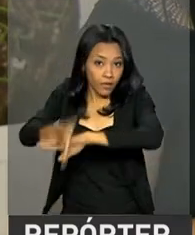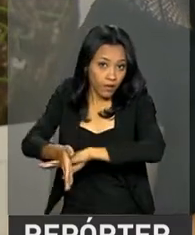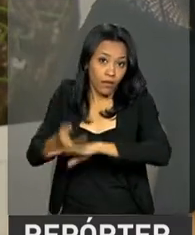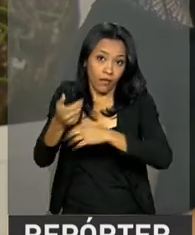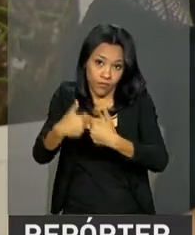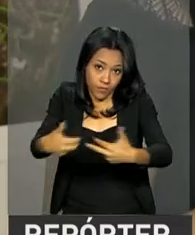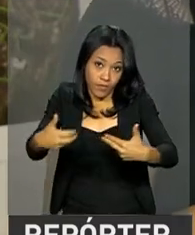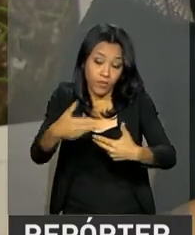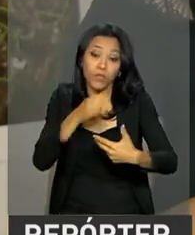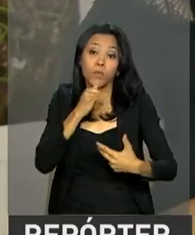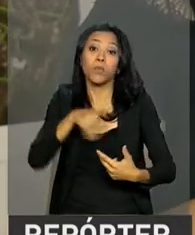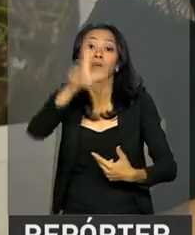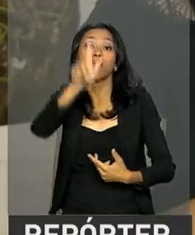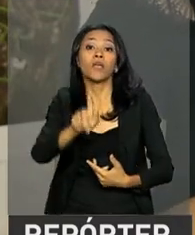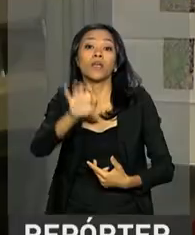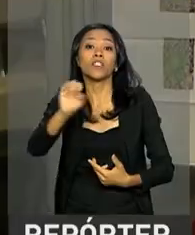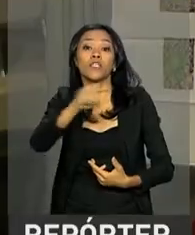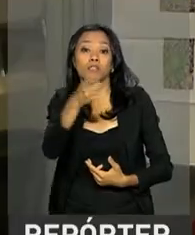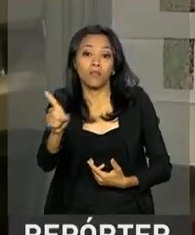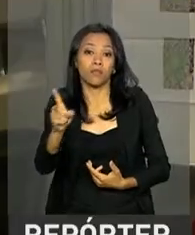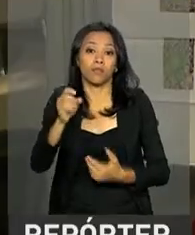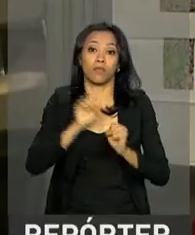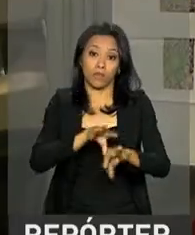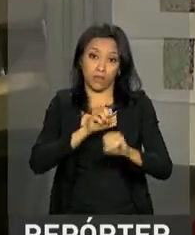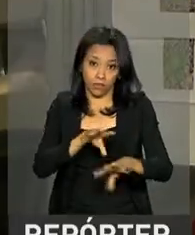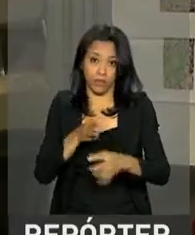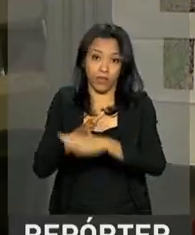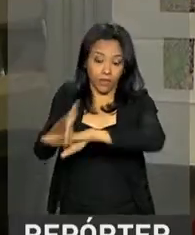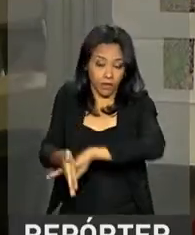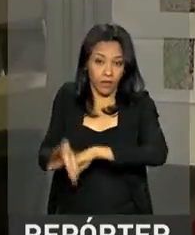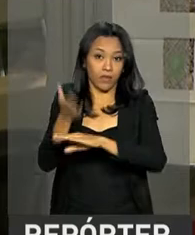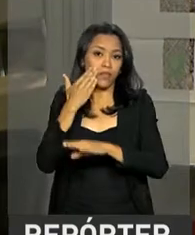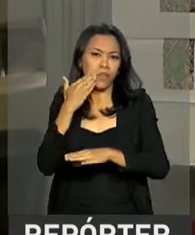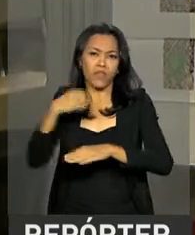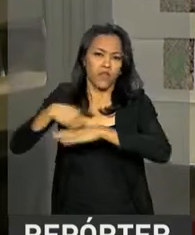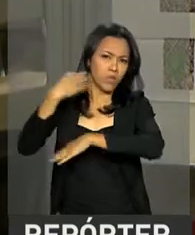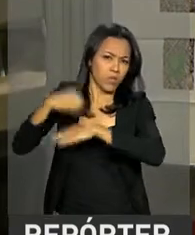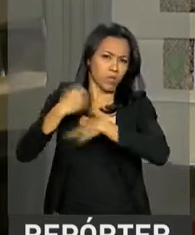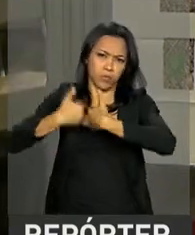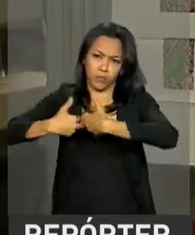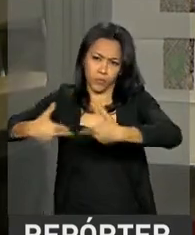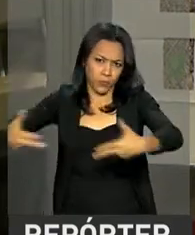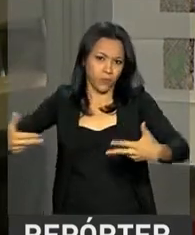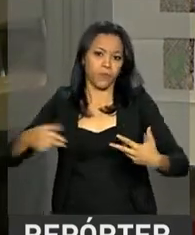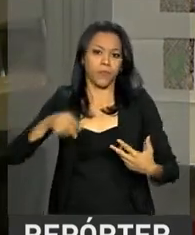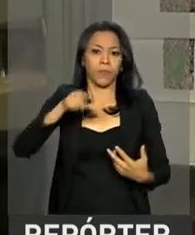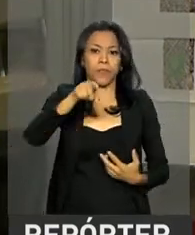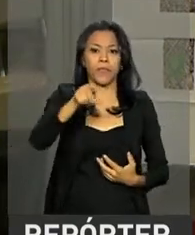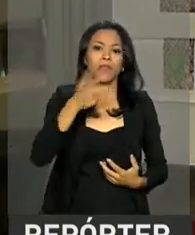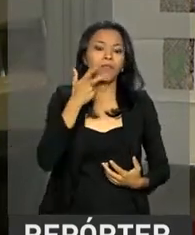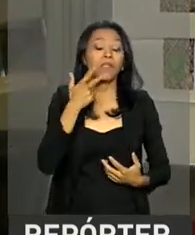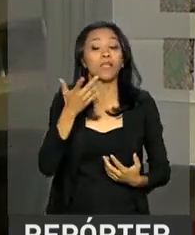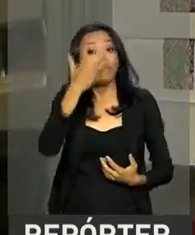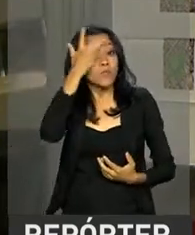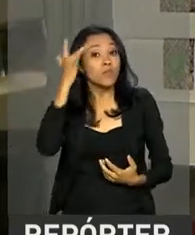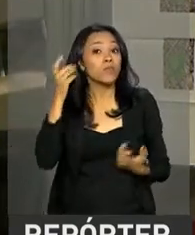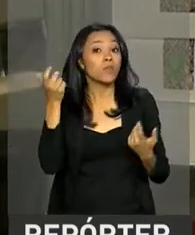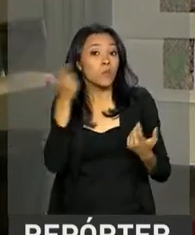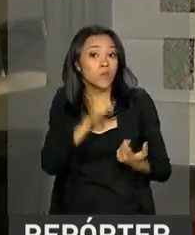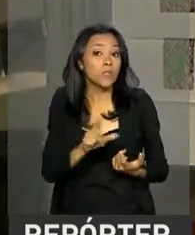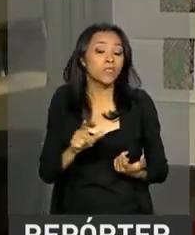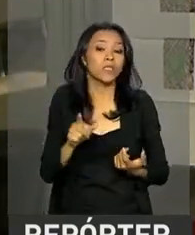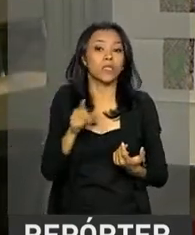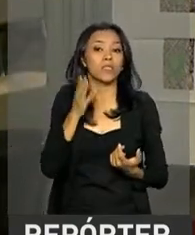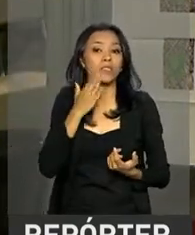públicas acessíveis a todos. É permitir que essas pessoas, né, possam produzir conhecimento adequado às